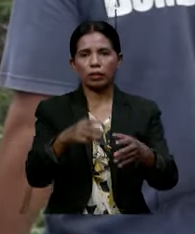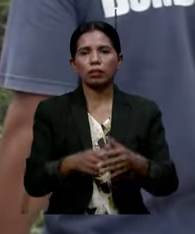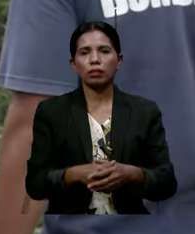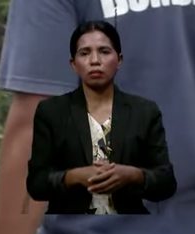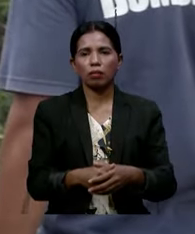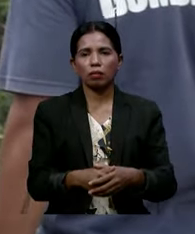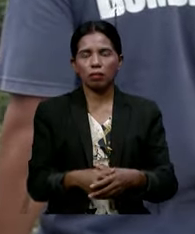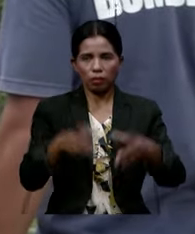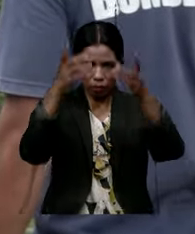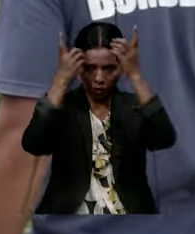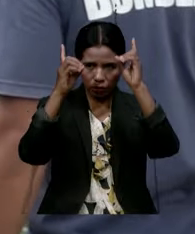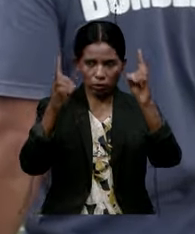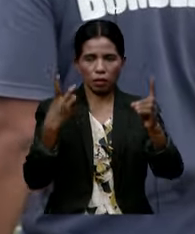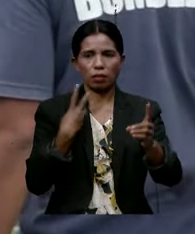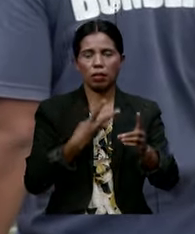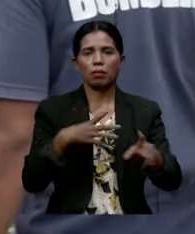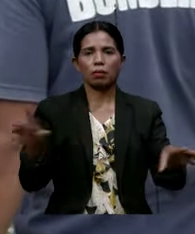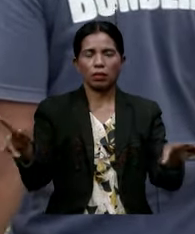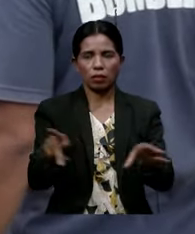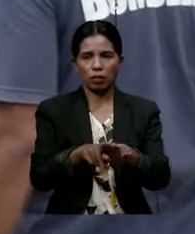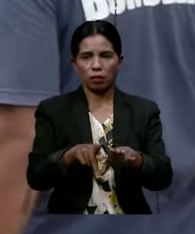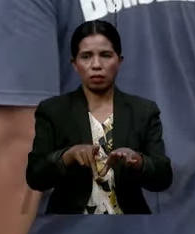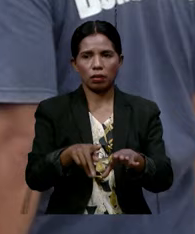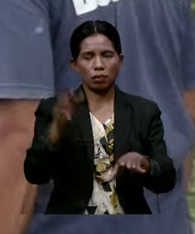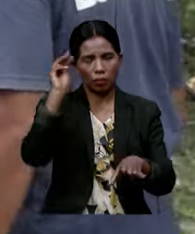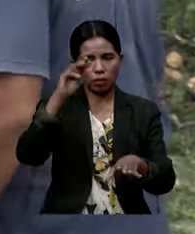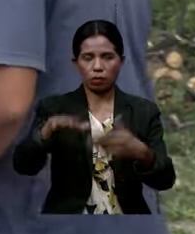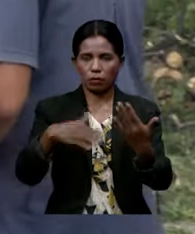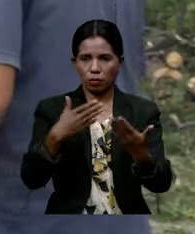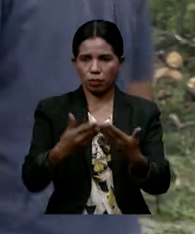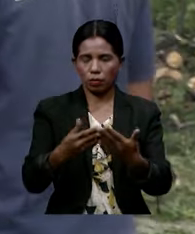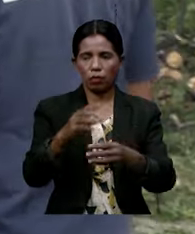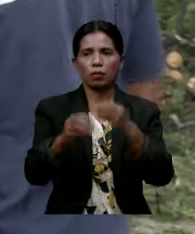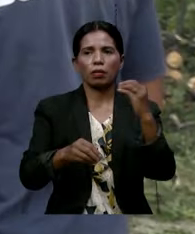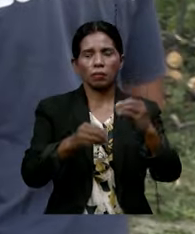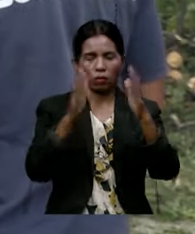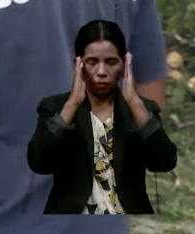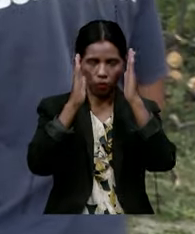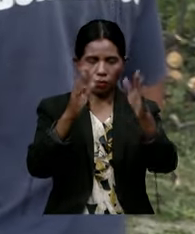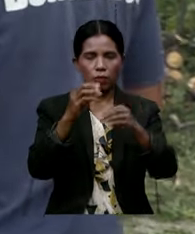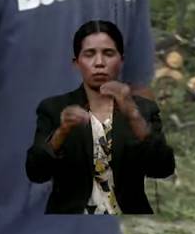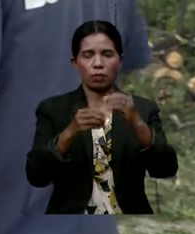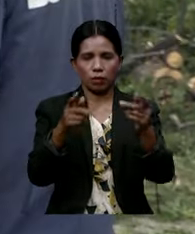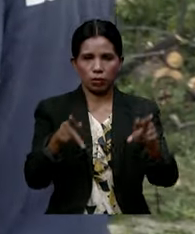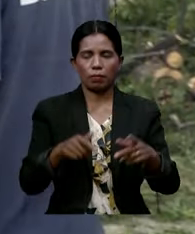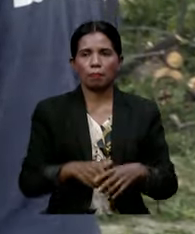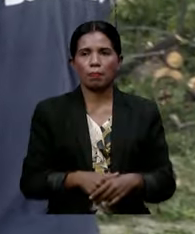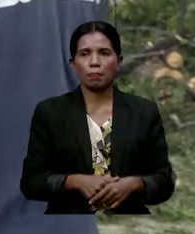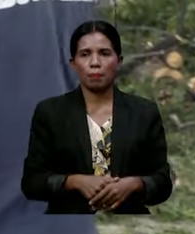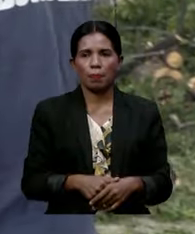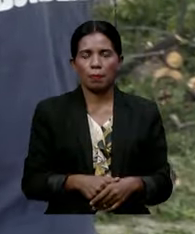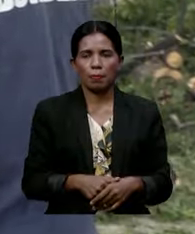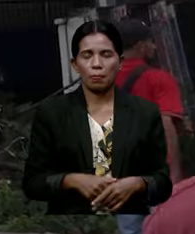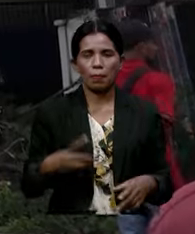saíra, minha pote decisão, mohala sa minha presença. Ministerial relevantes relacionava a área dani. Antes né, deputado